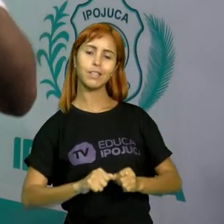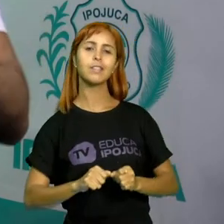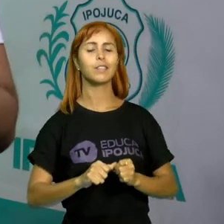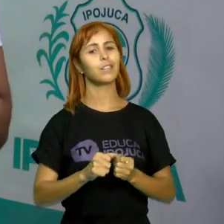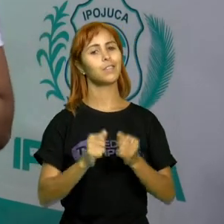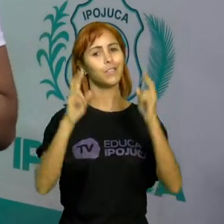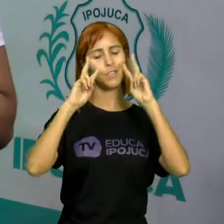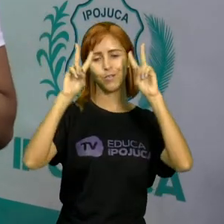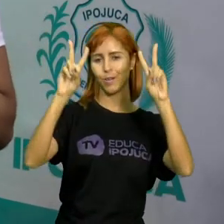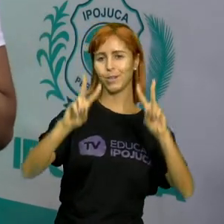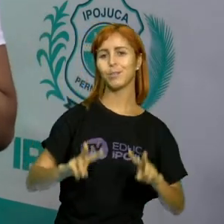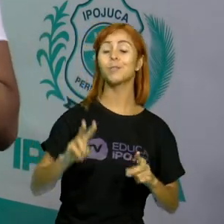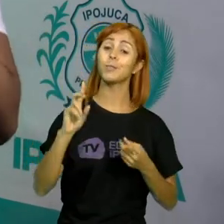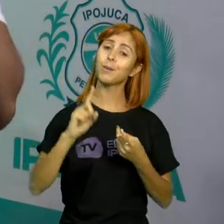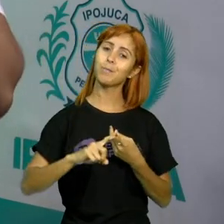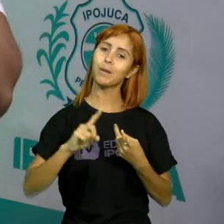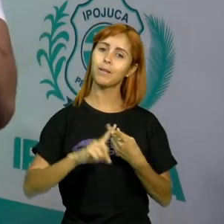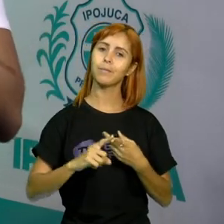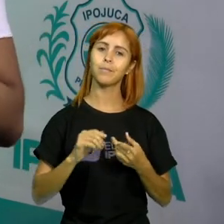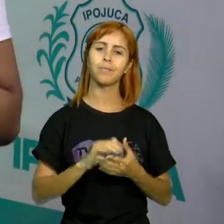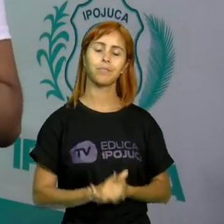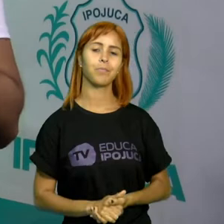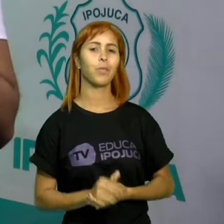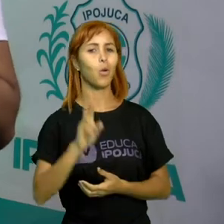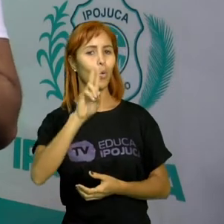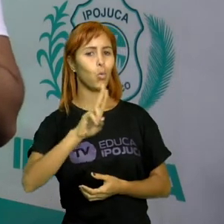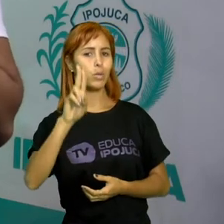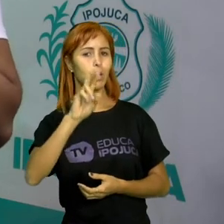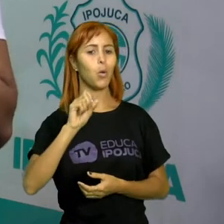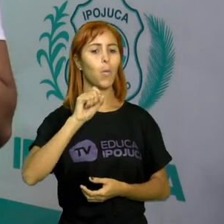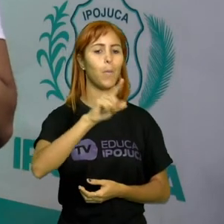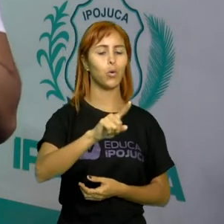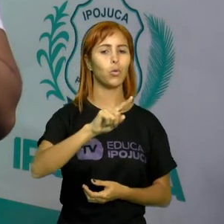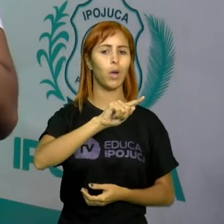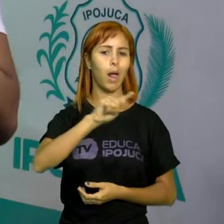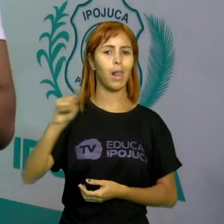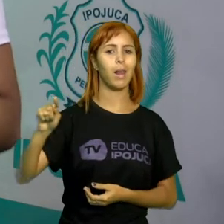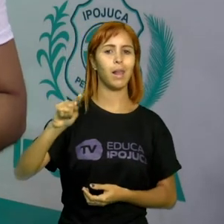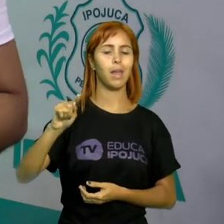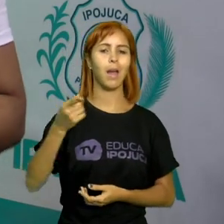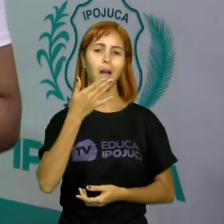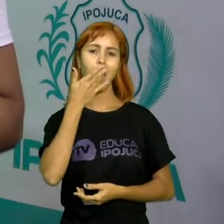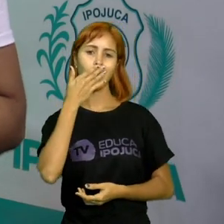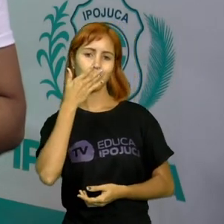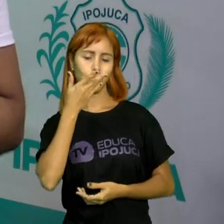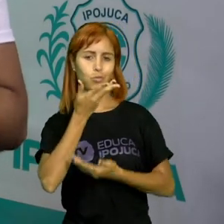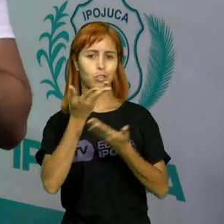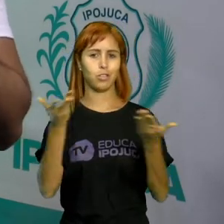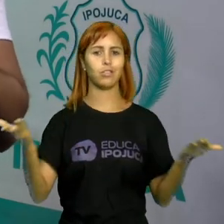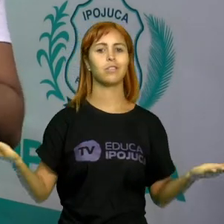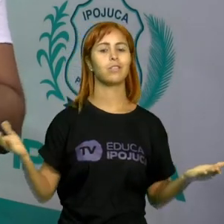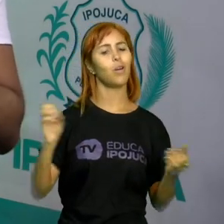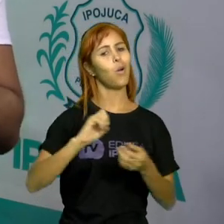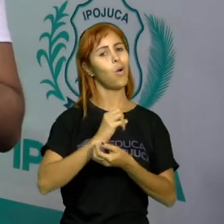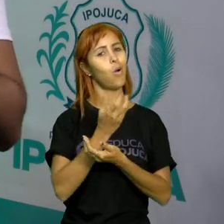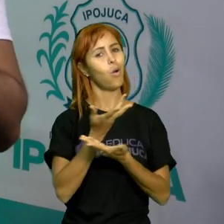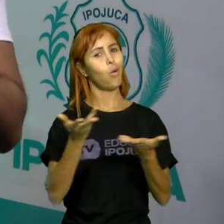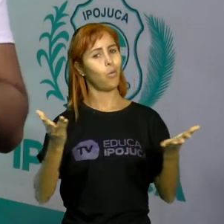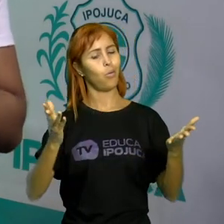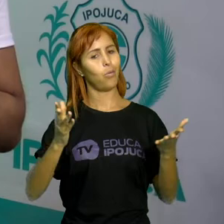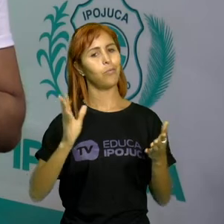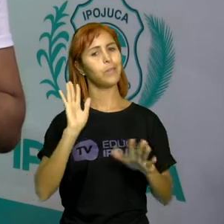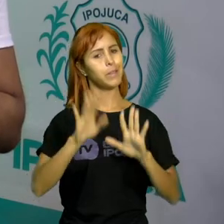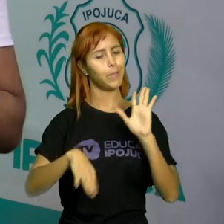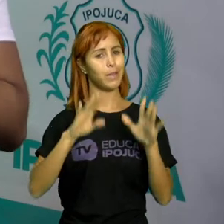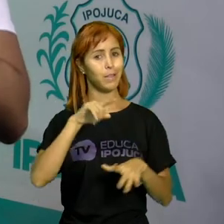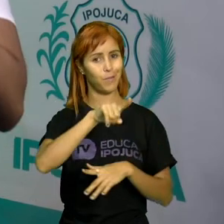seja, em artes visuais também, usando o ponto, a linha, a forma e a cor, ou as cores, vai